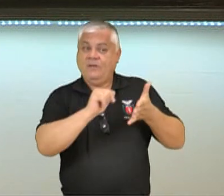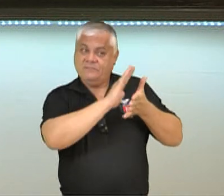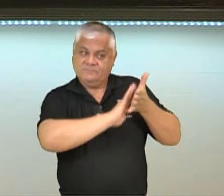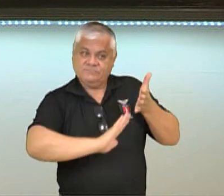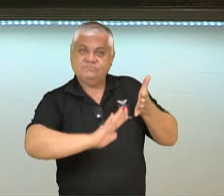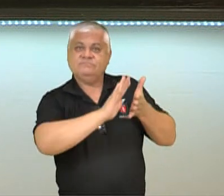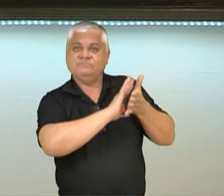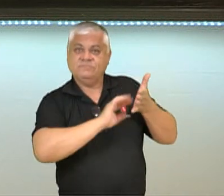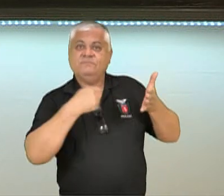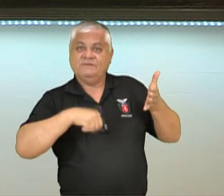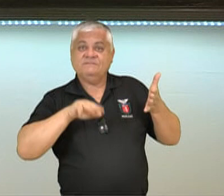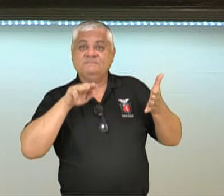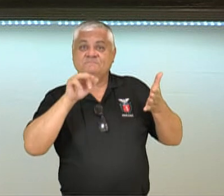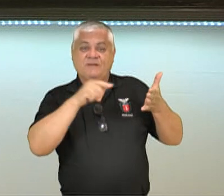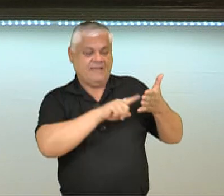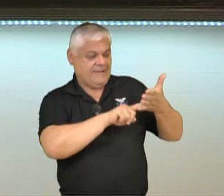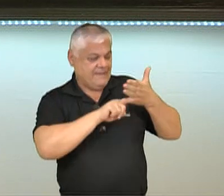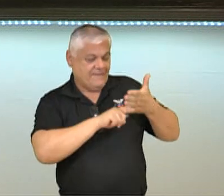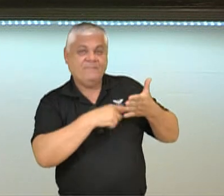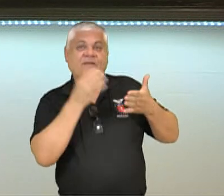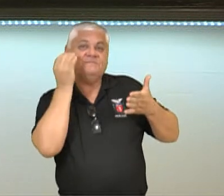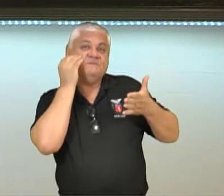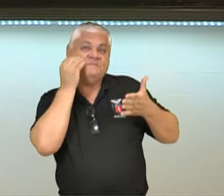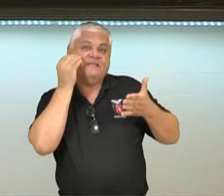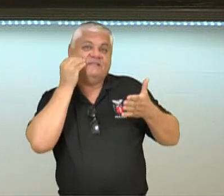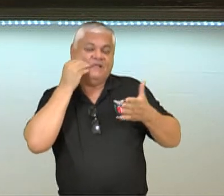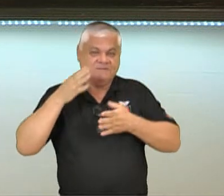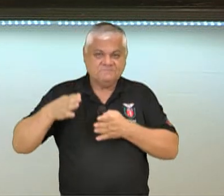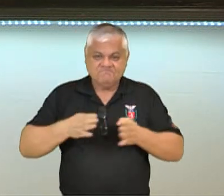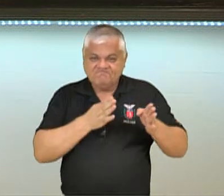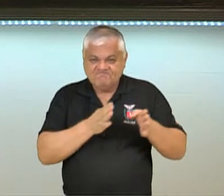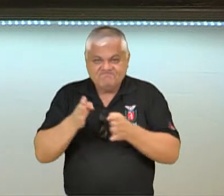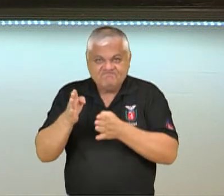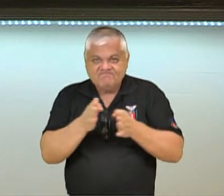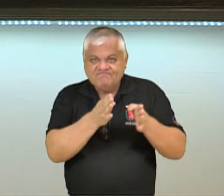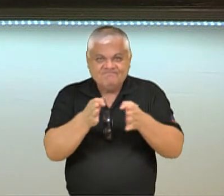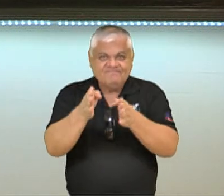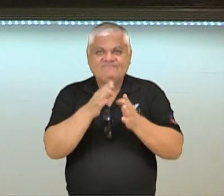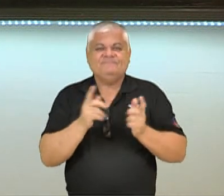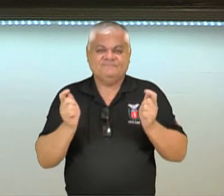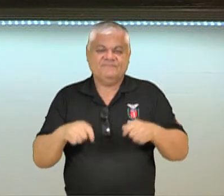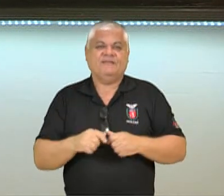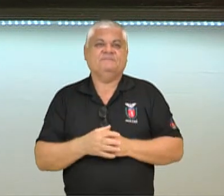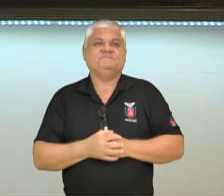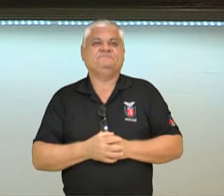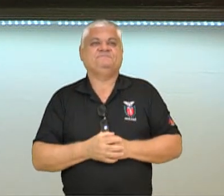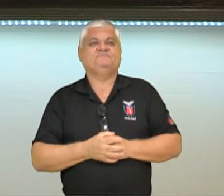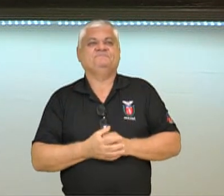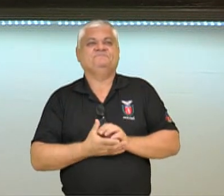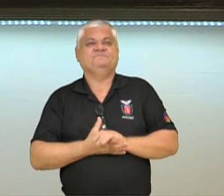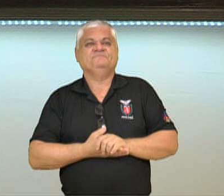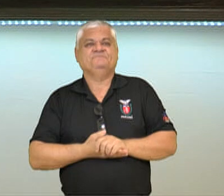ser necessária e você vai poder experimentar o que é mais de perto essa atividade.